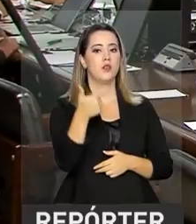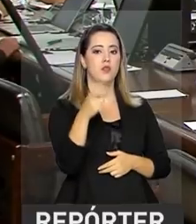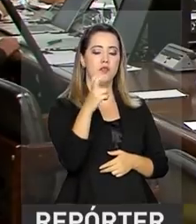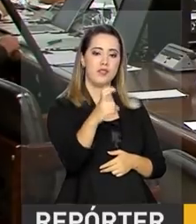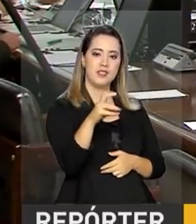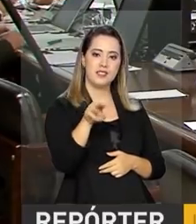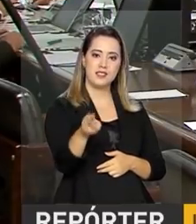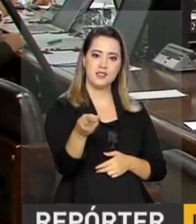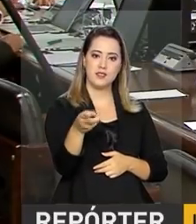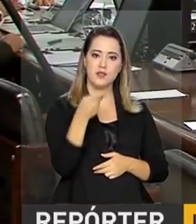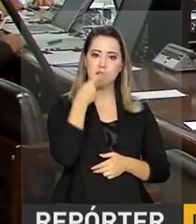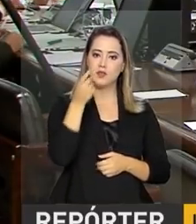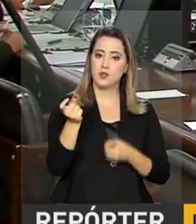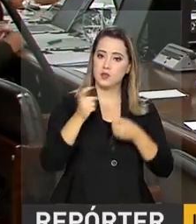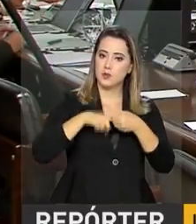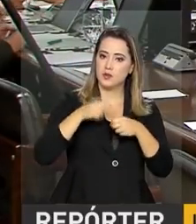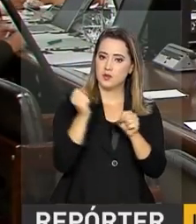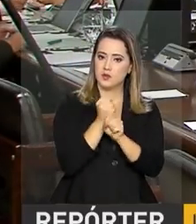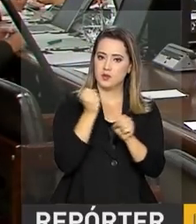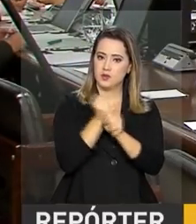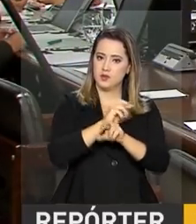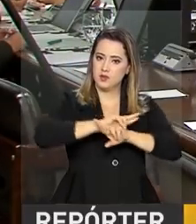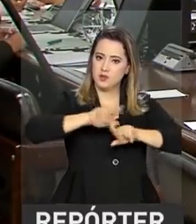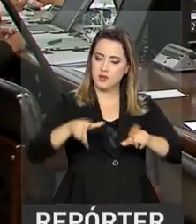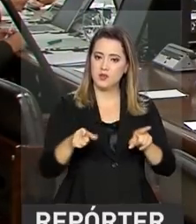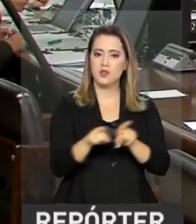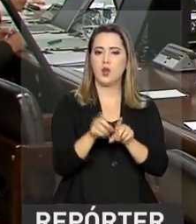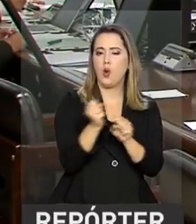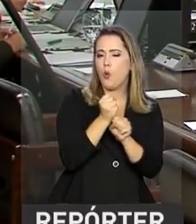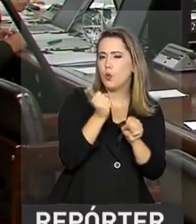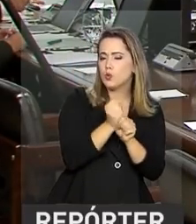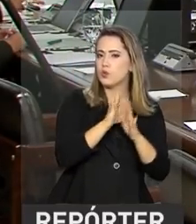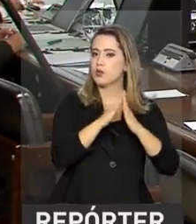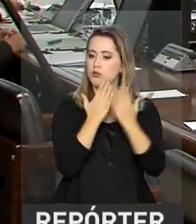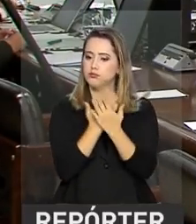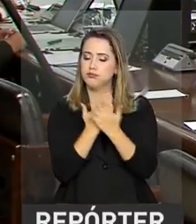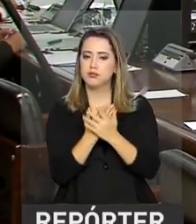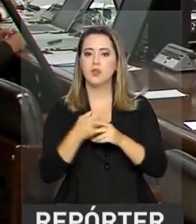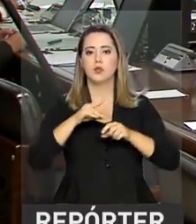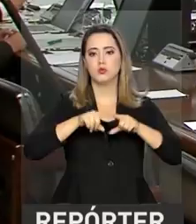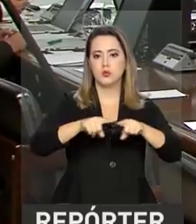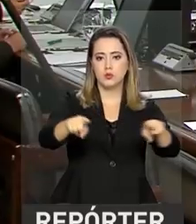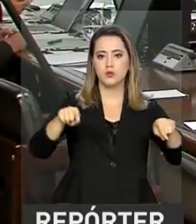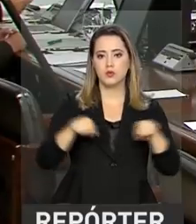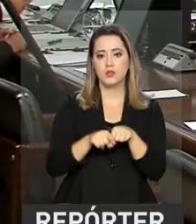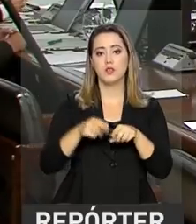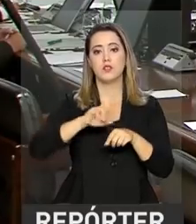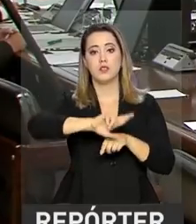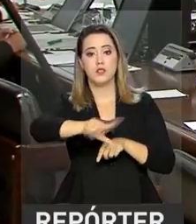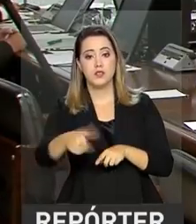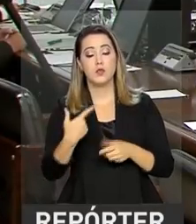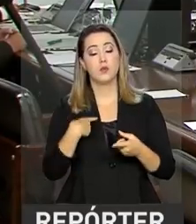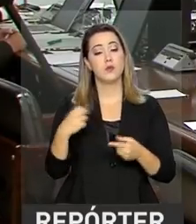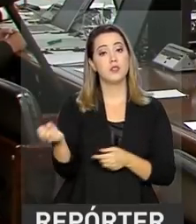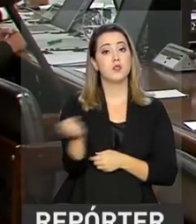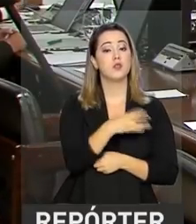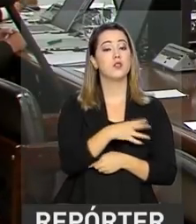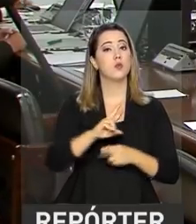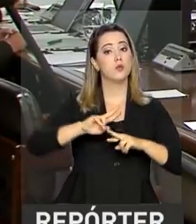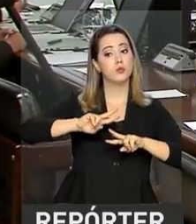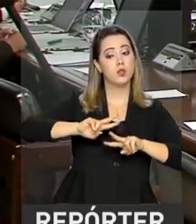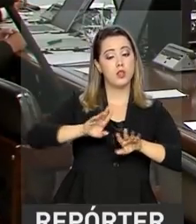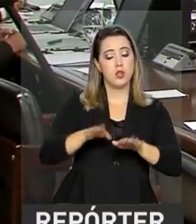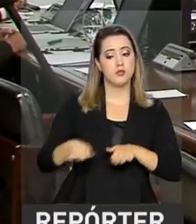falou sobre a retomada de obras de infraestrutura a construção de creches quadras esportivas de upas ea reforma e duplicação